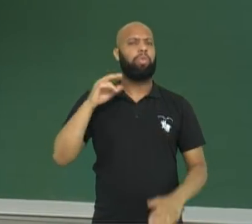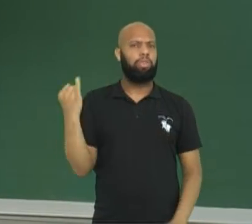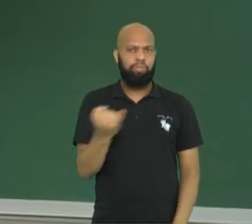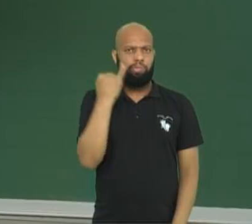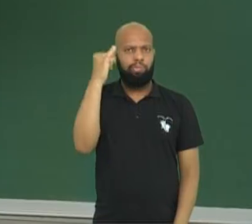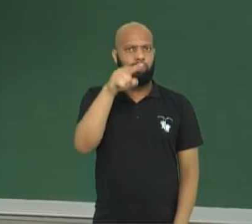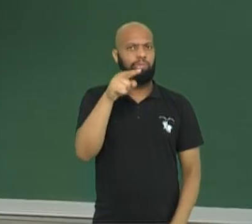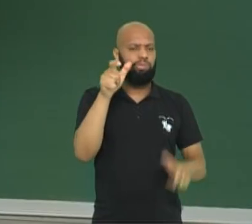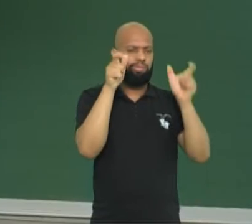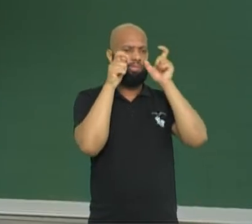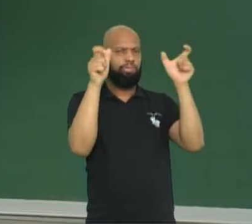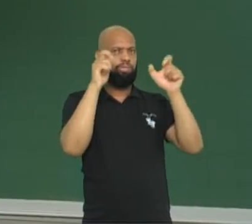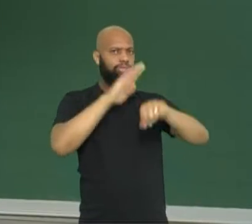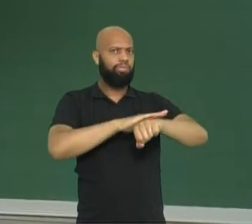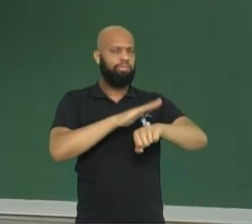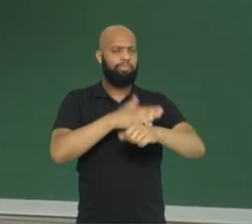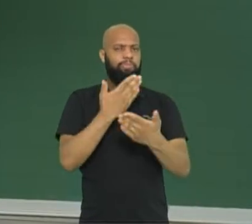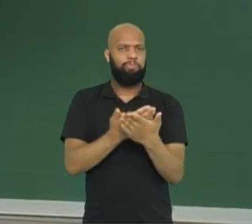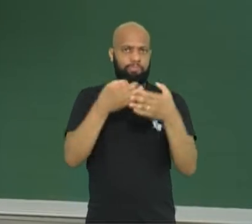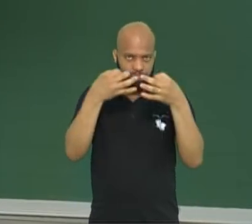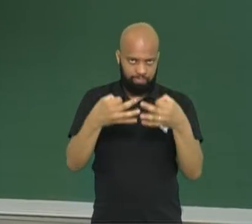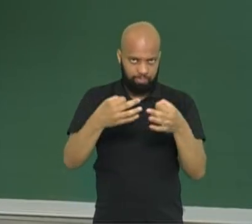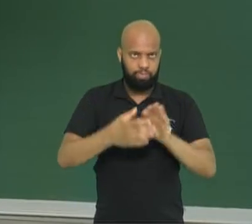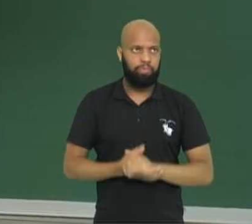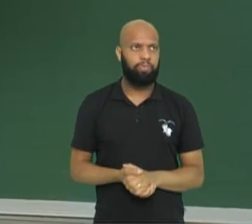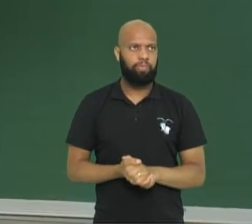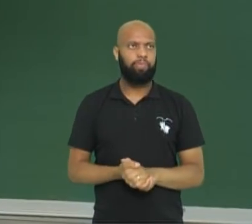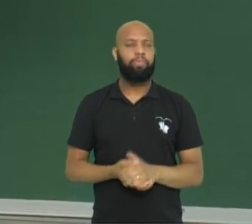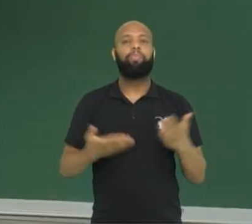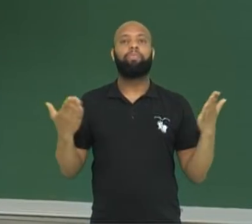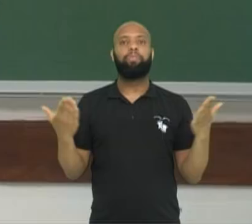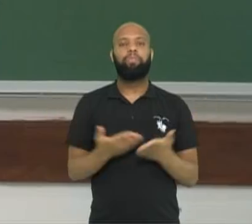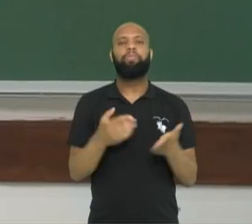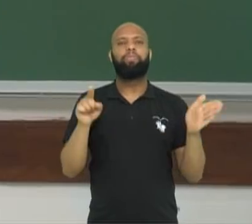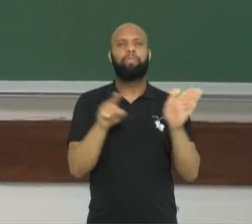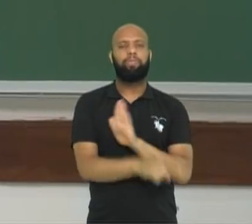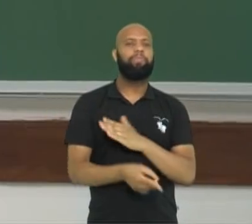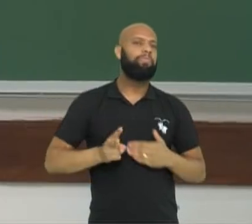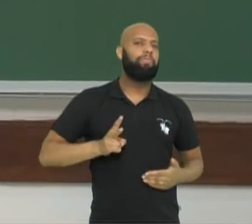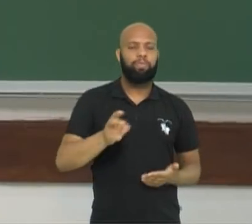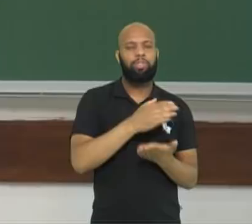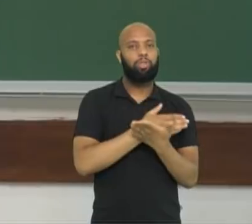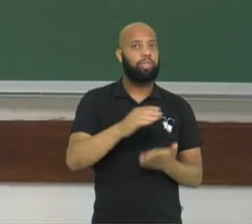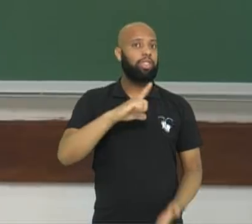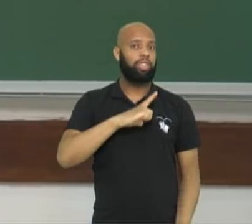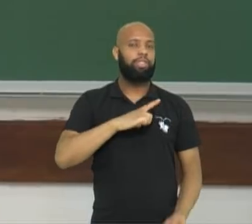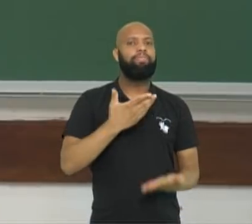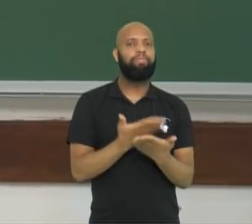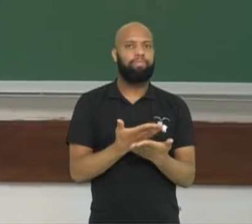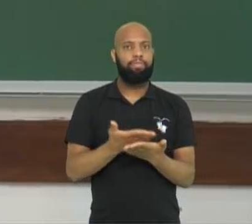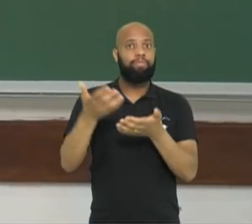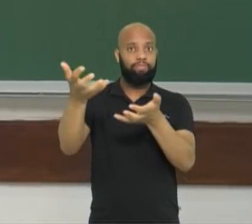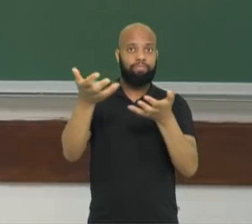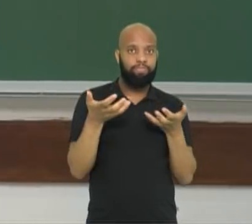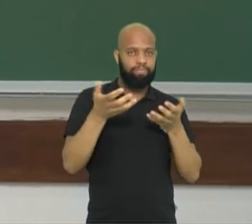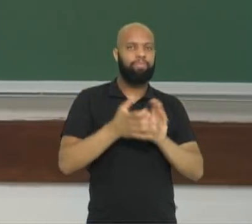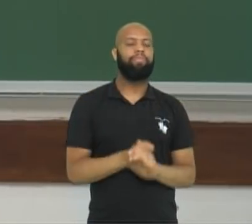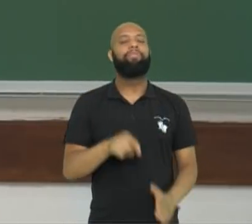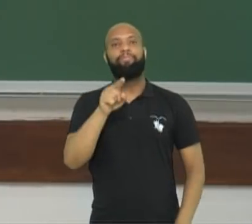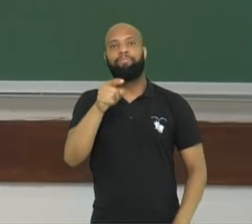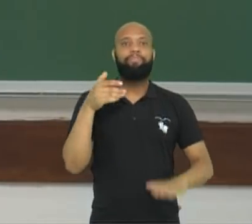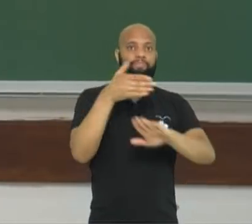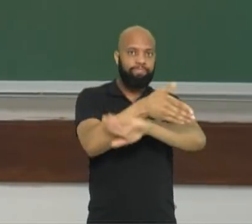importante que você preste atenção durante a aula, certo? E agora aquela perguntinha, né? Que é um convite, né? Para